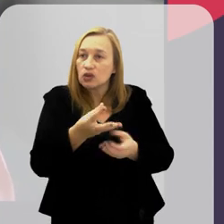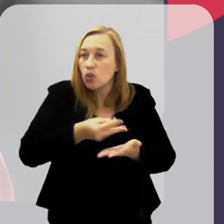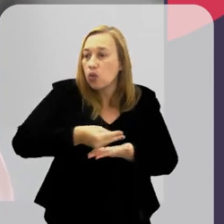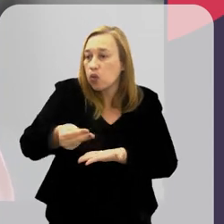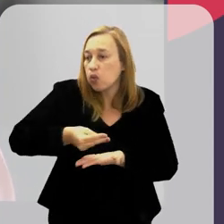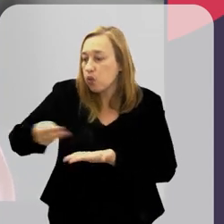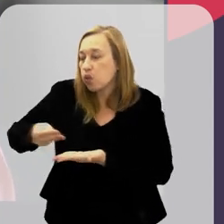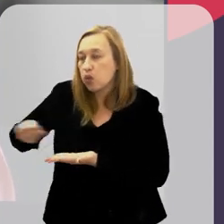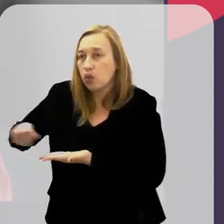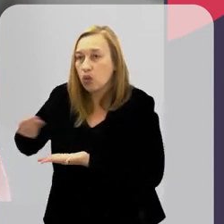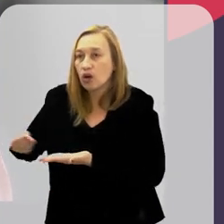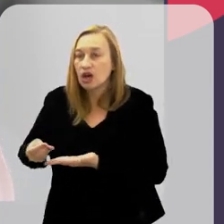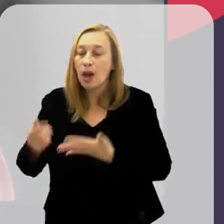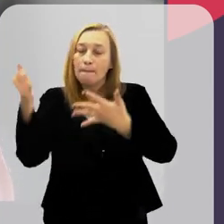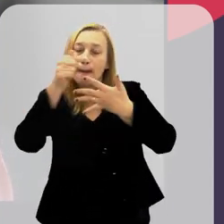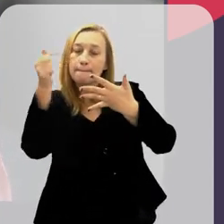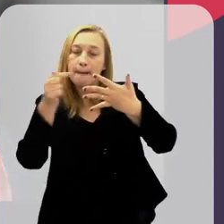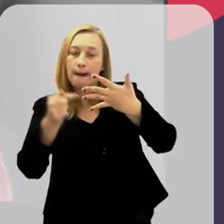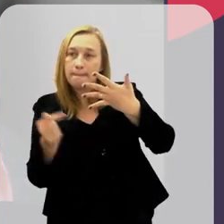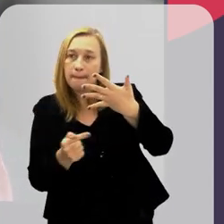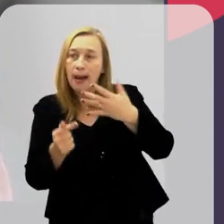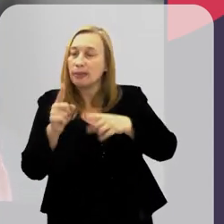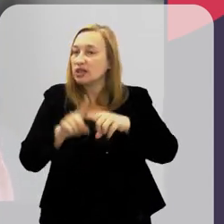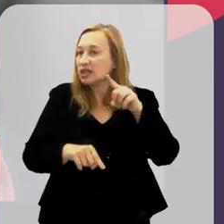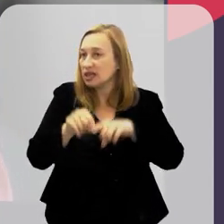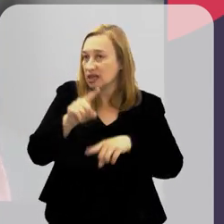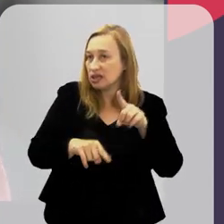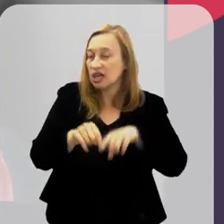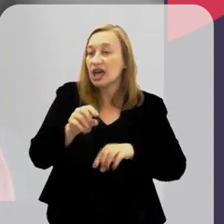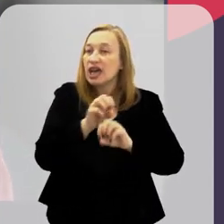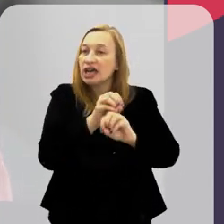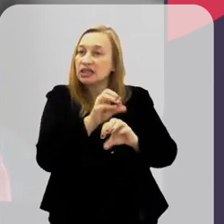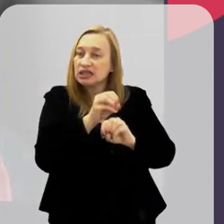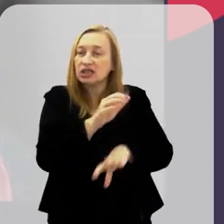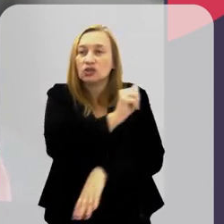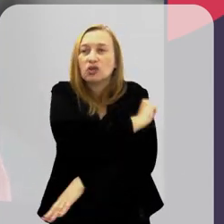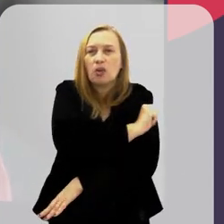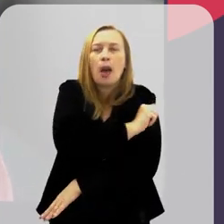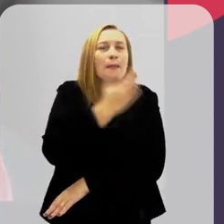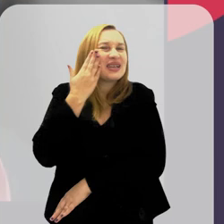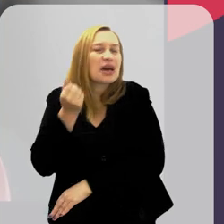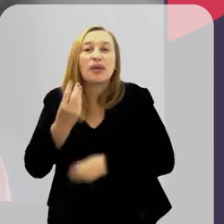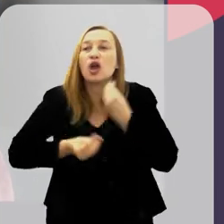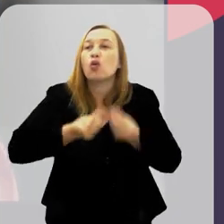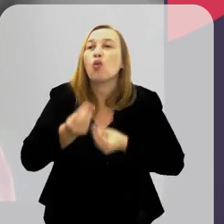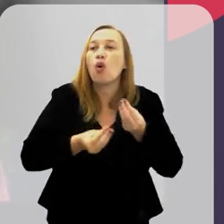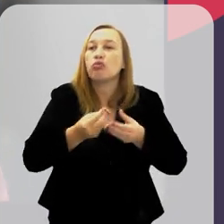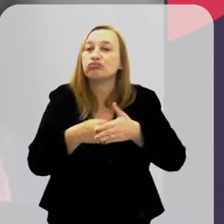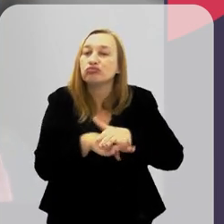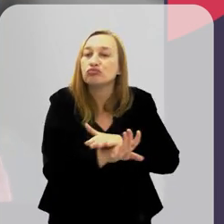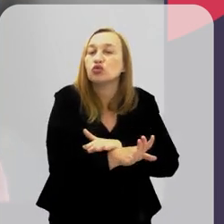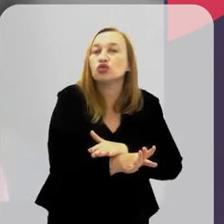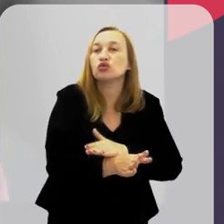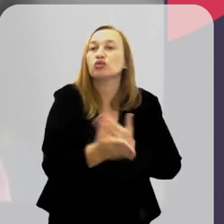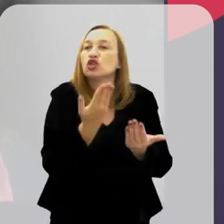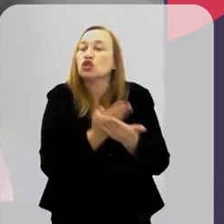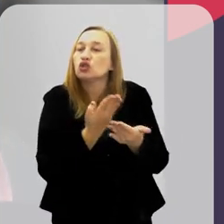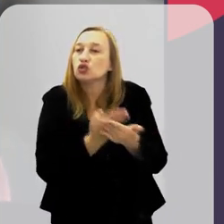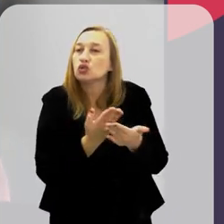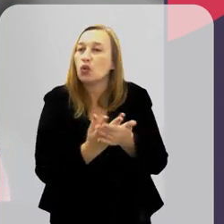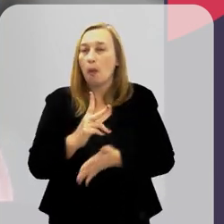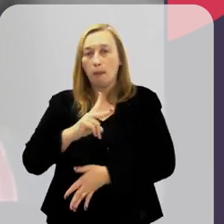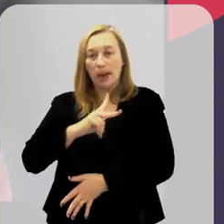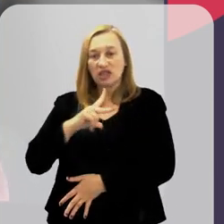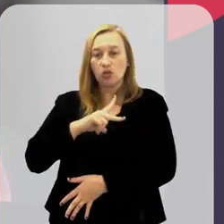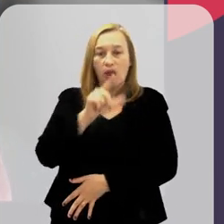essas técnicas, em que a gente pontua, a gente primeiro passa o inventário para os alunos, para a gente saber como é que são os hábitos de estudo,